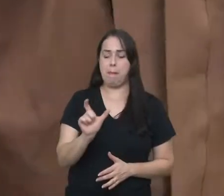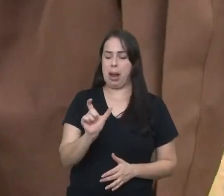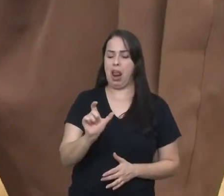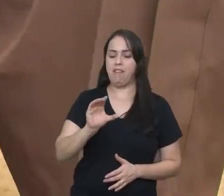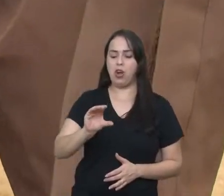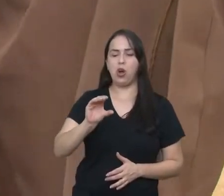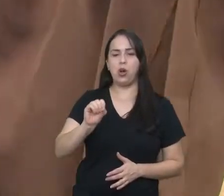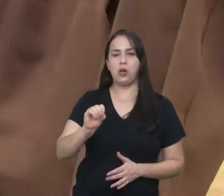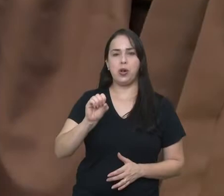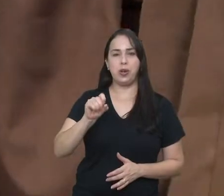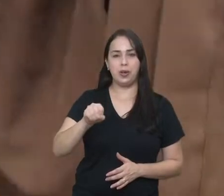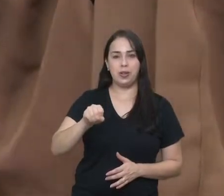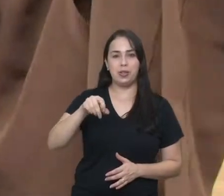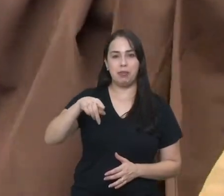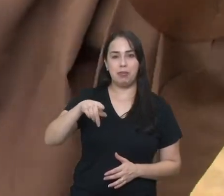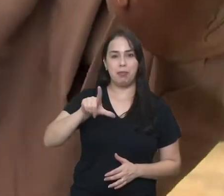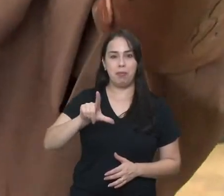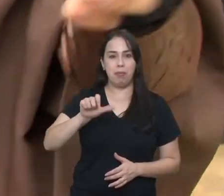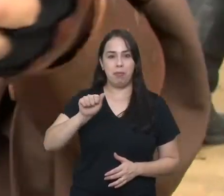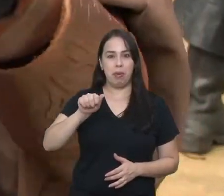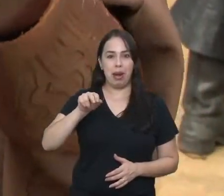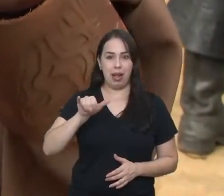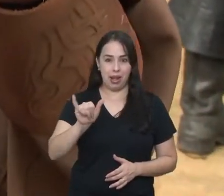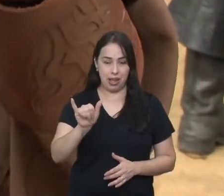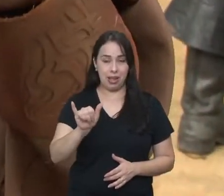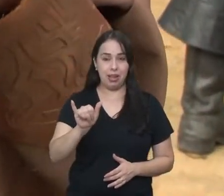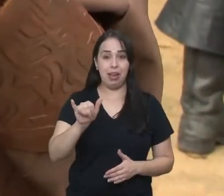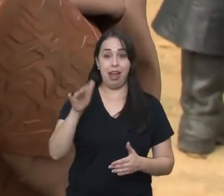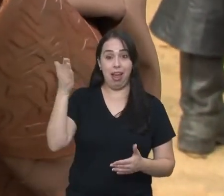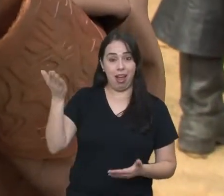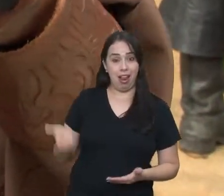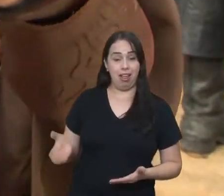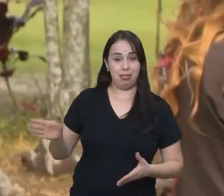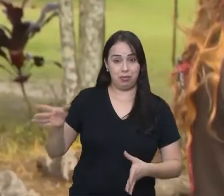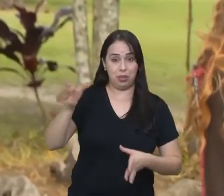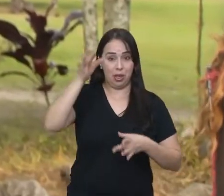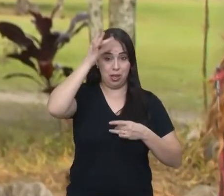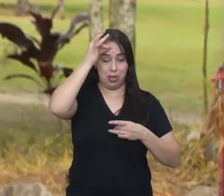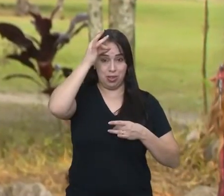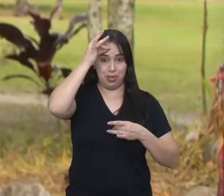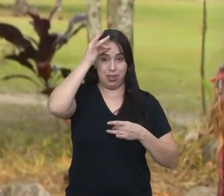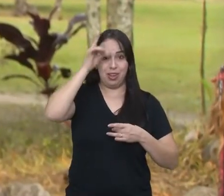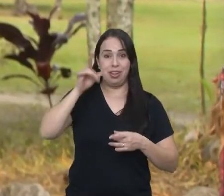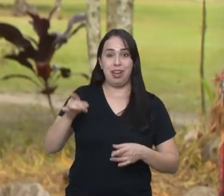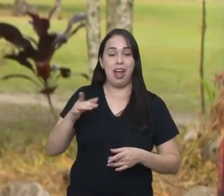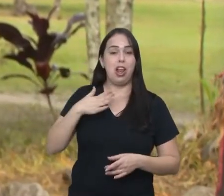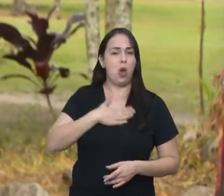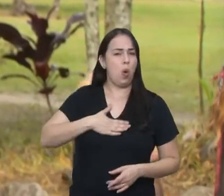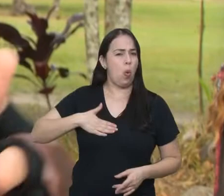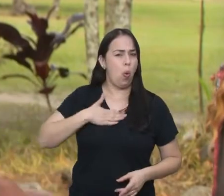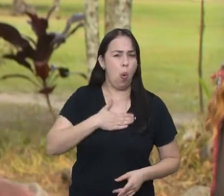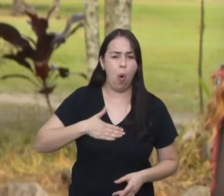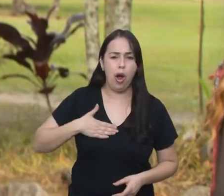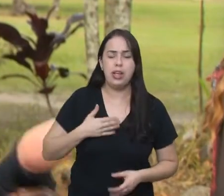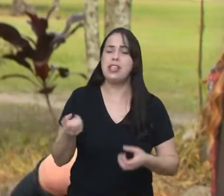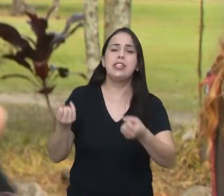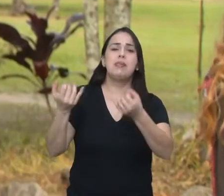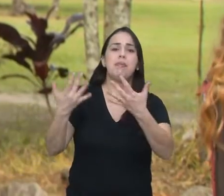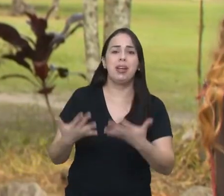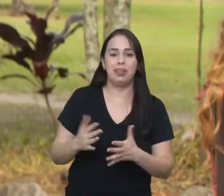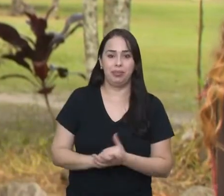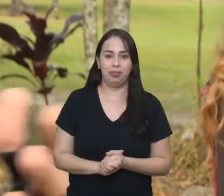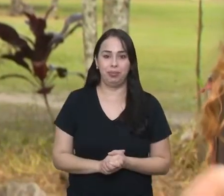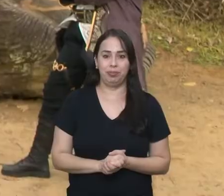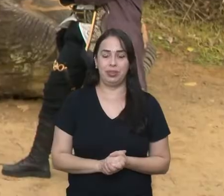palavra cosplay, o Eduardo, que veio vestido de Groove Jedi, uma mistura de alguns dos personagens que ele mais gosta, explica